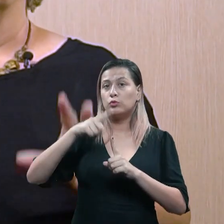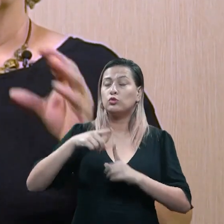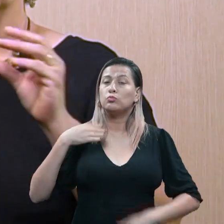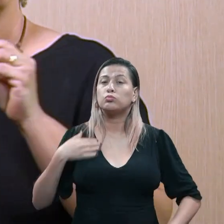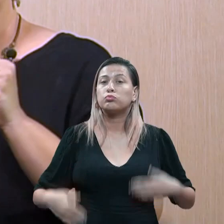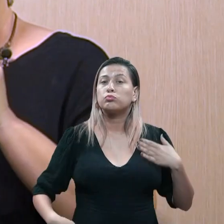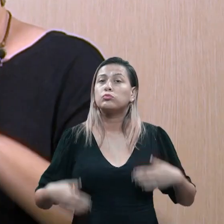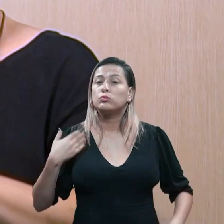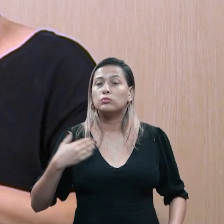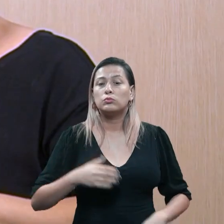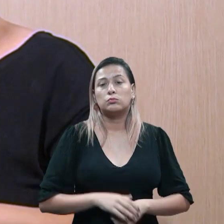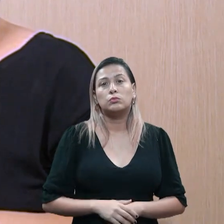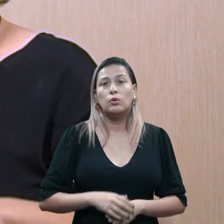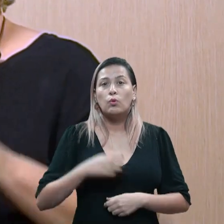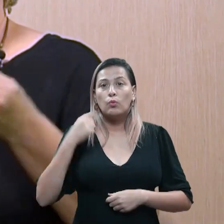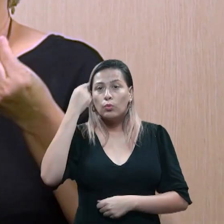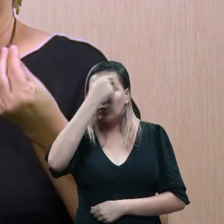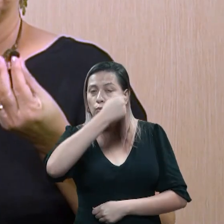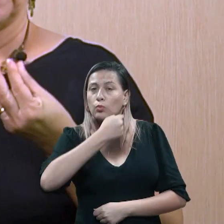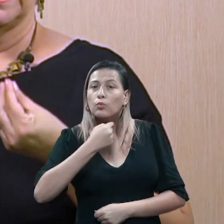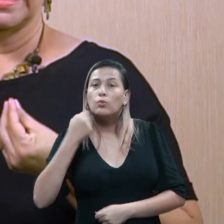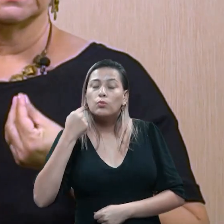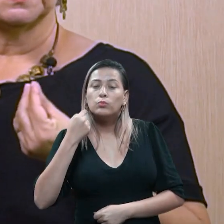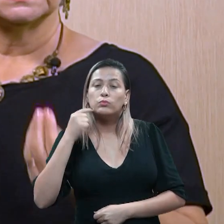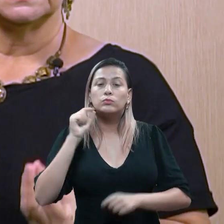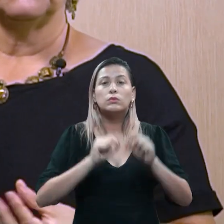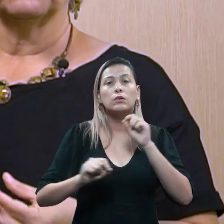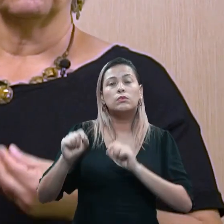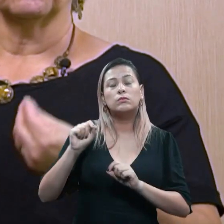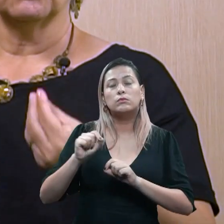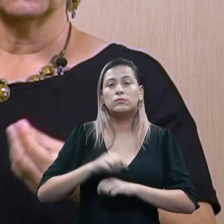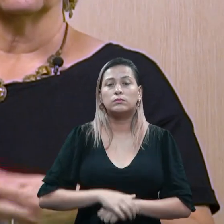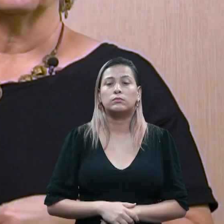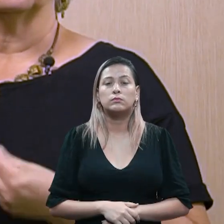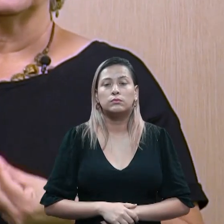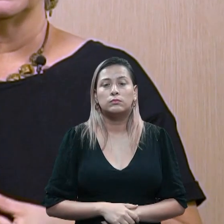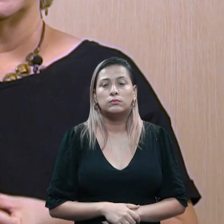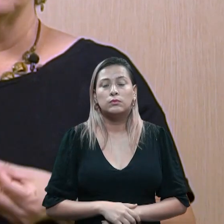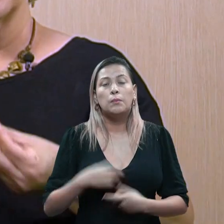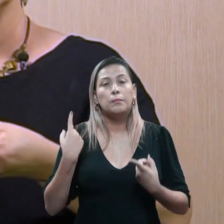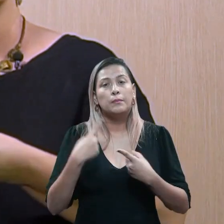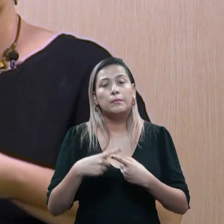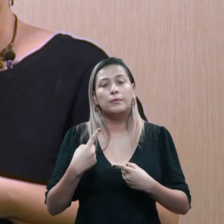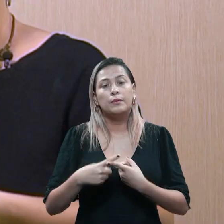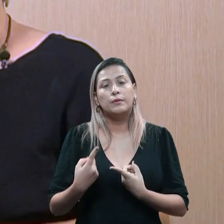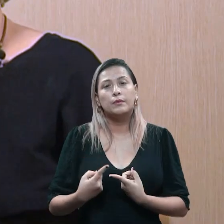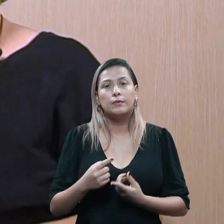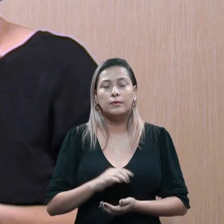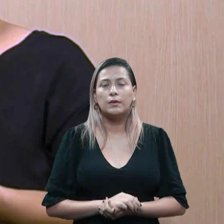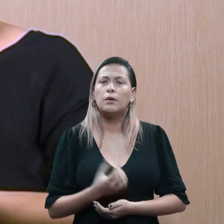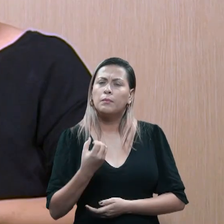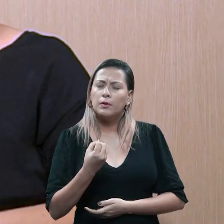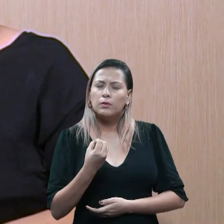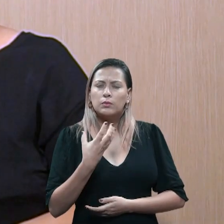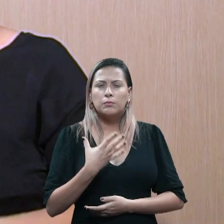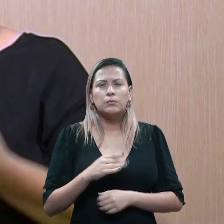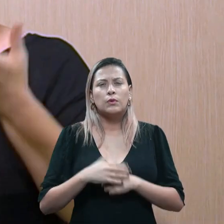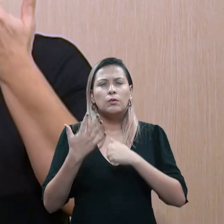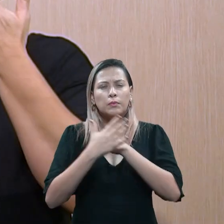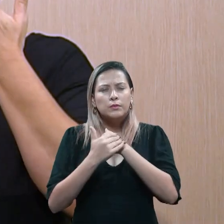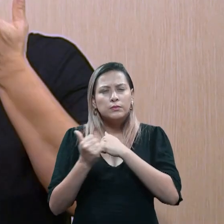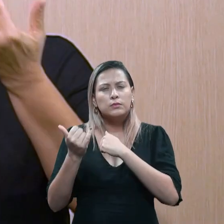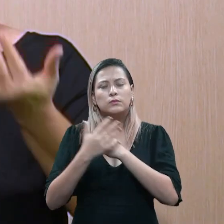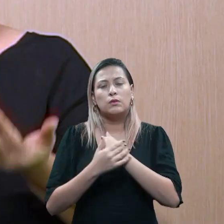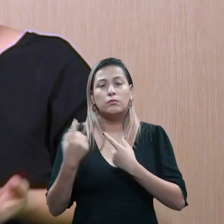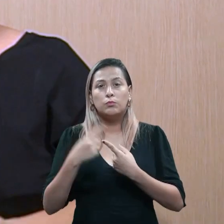corpo. O creme do rosto, ele é específico para o rosto porque ele é mais suave, tendo em vista que